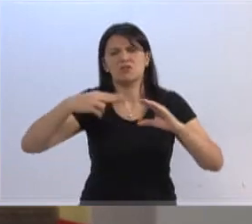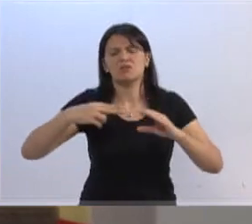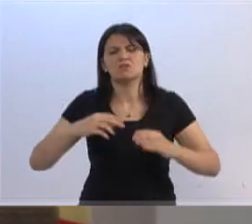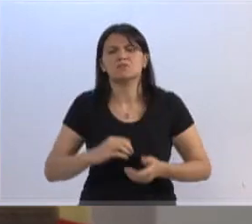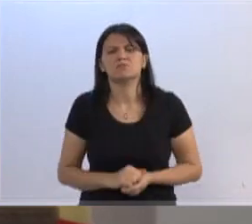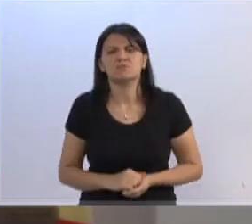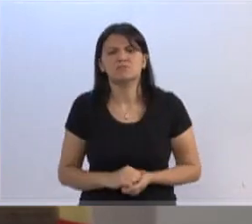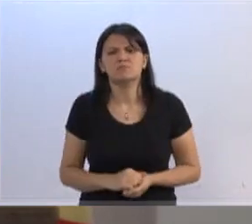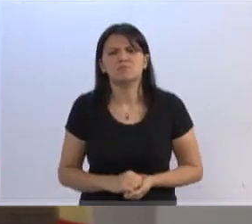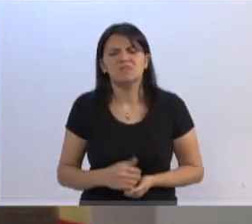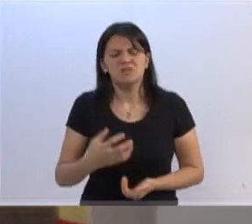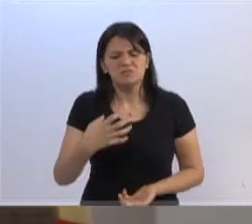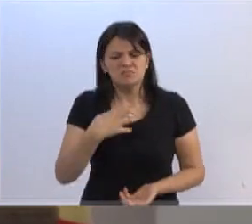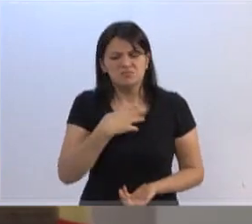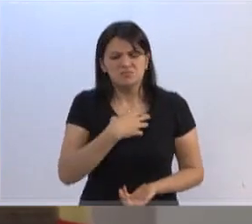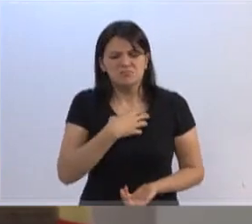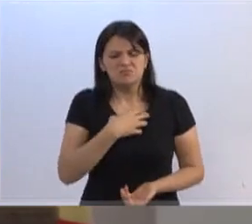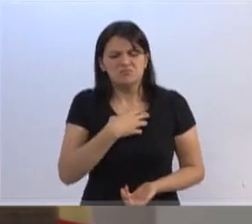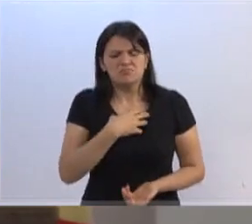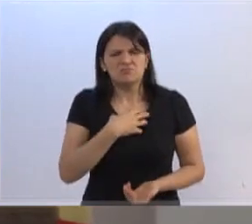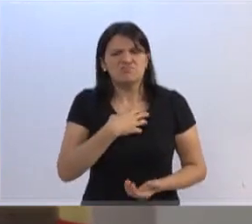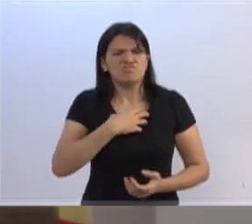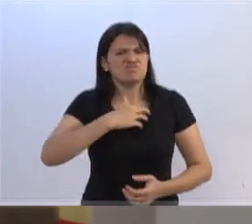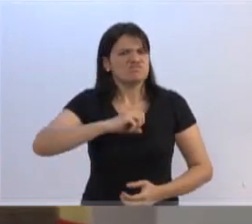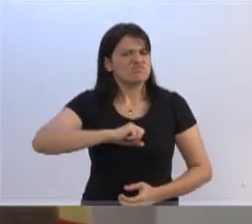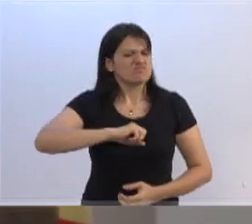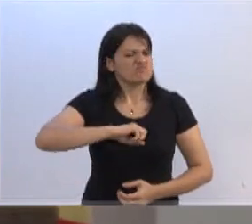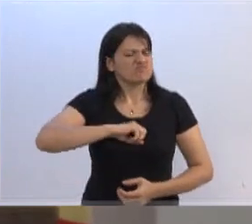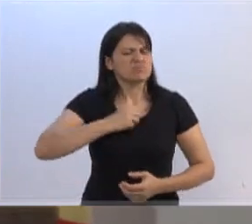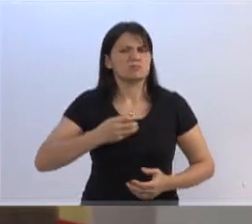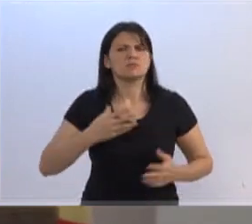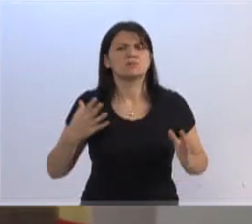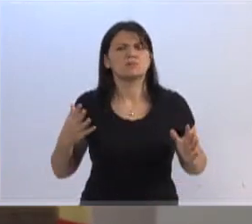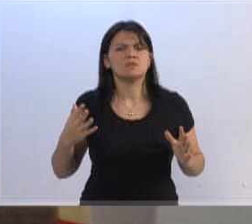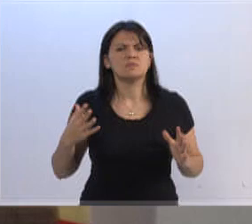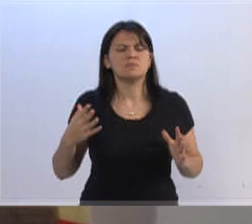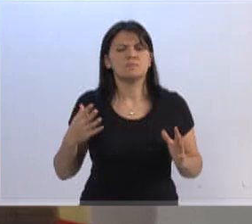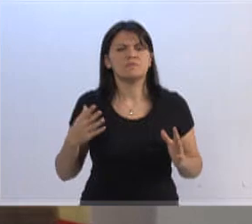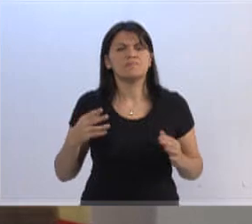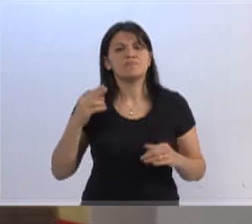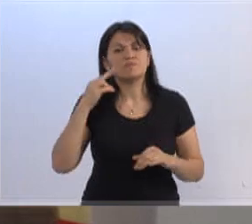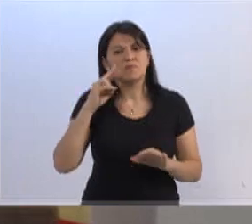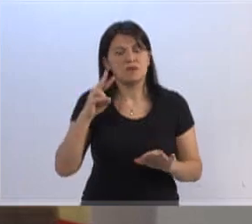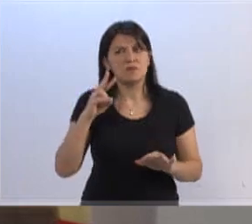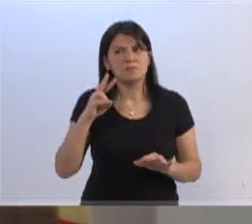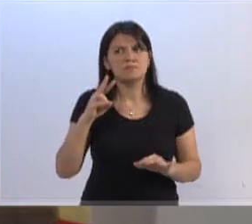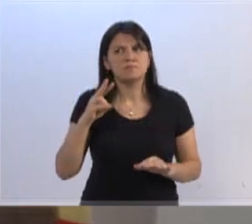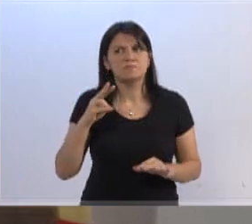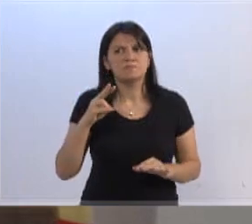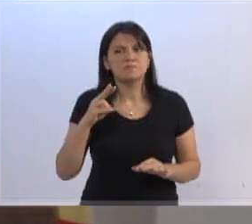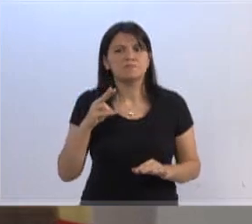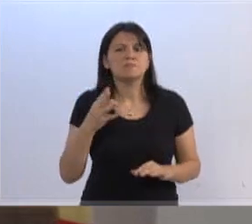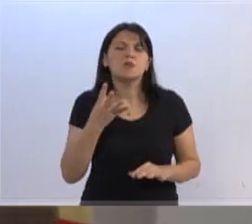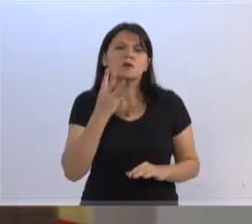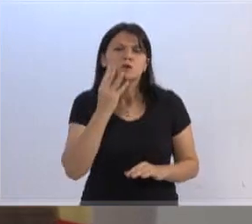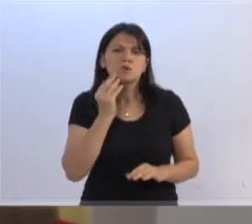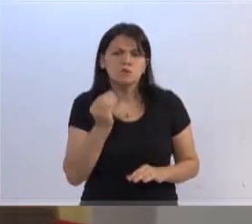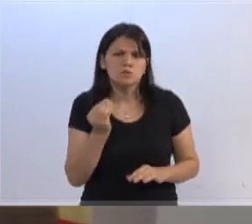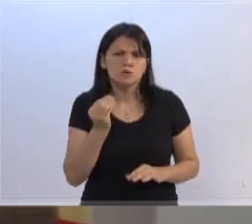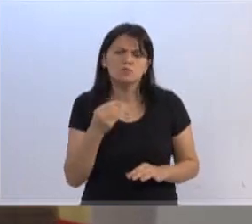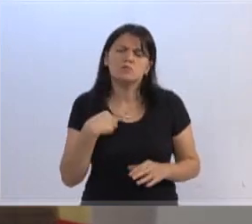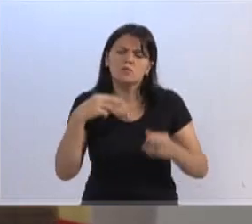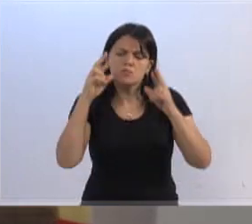E eu fiquei, assim, muito revoltado. E vejam bem, vereador Gilson, nós dois aqui, eu respeito a decisão de